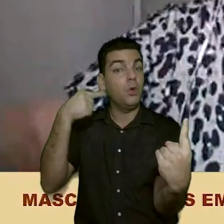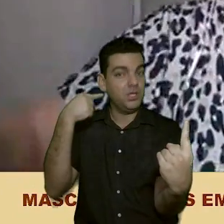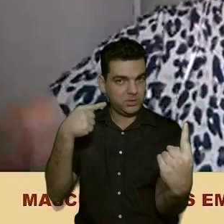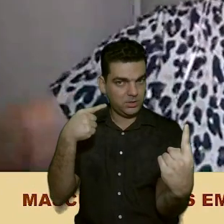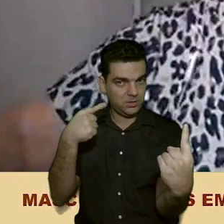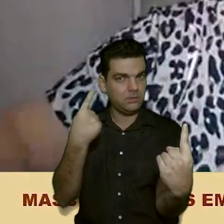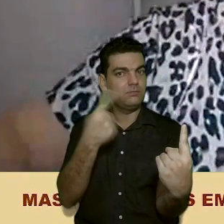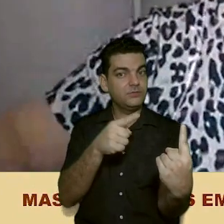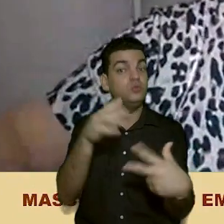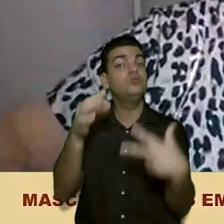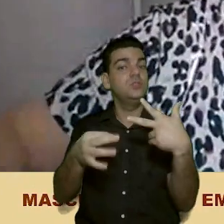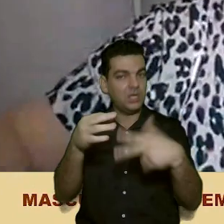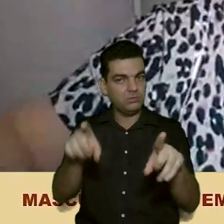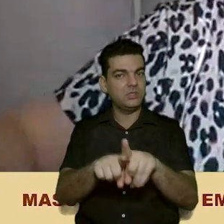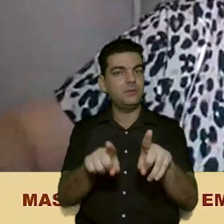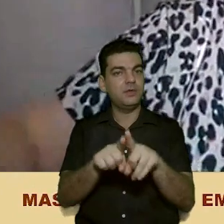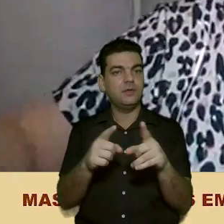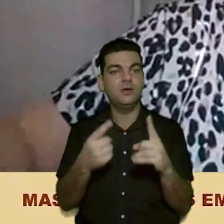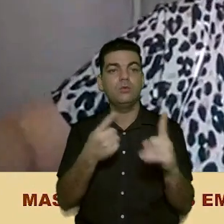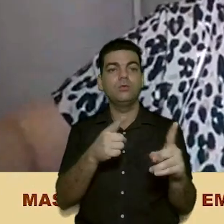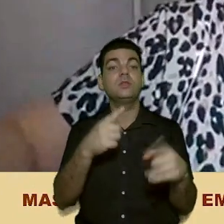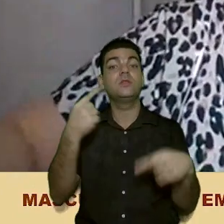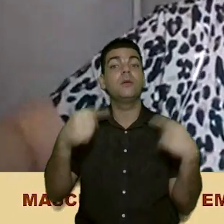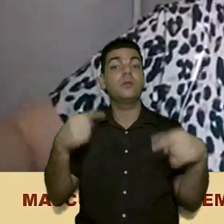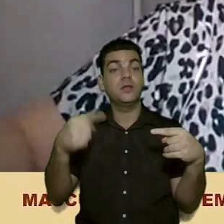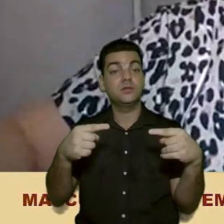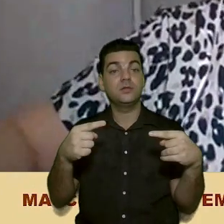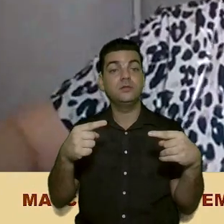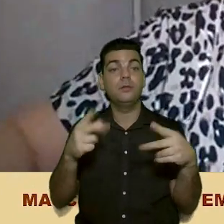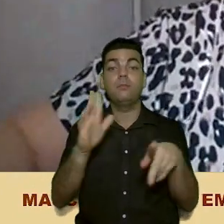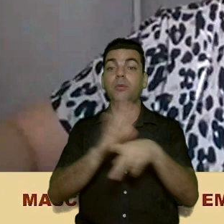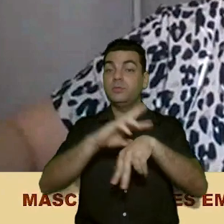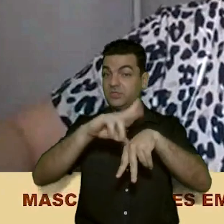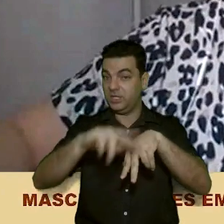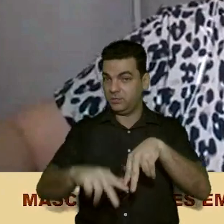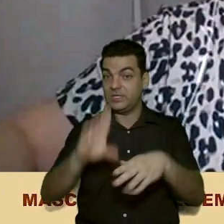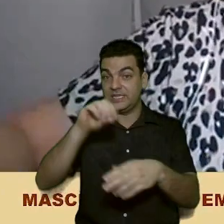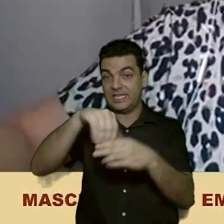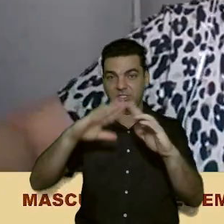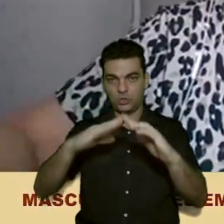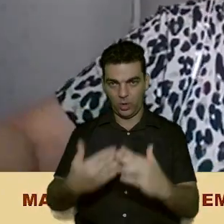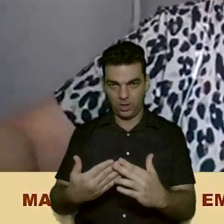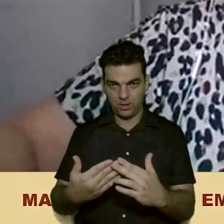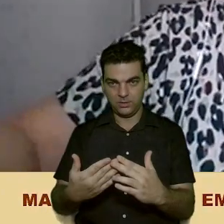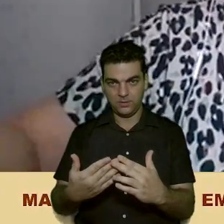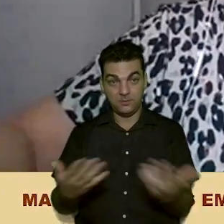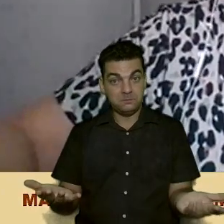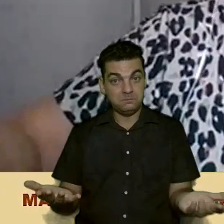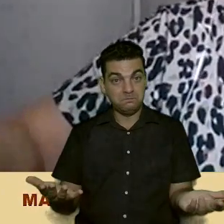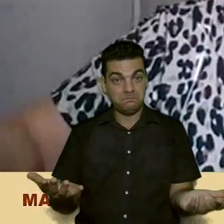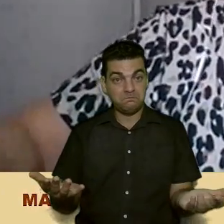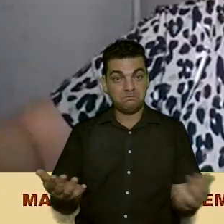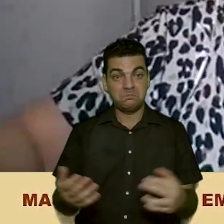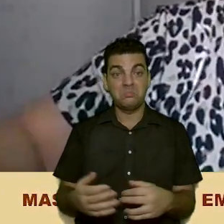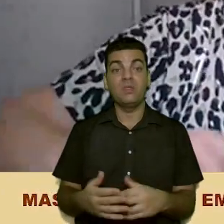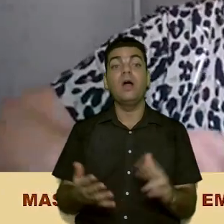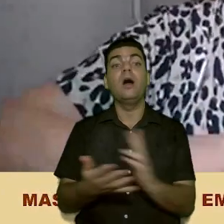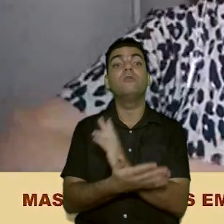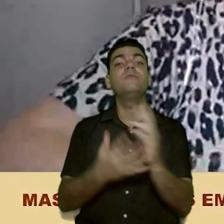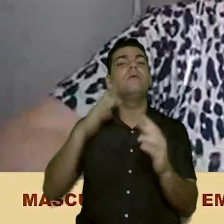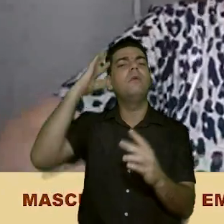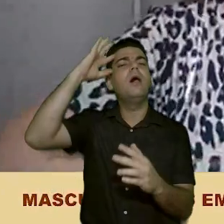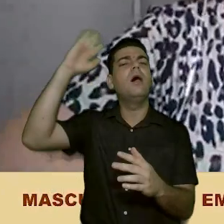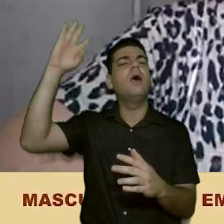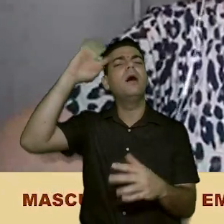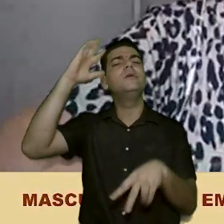uma perseguição, né? Uma perseguição política e judicial a debates e discussões de